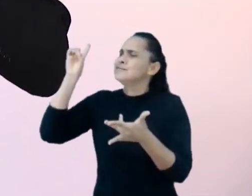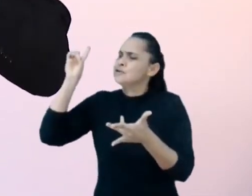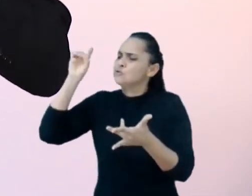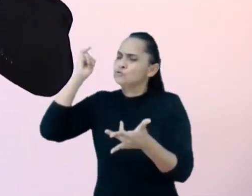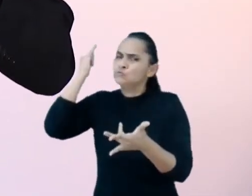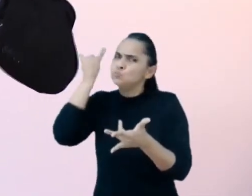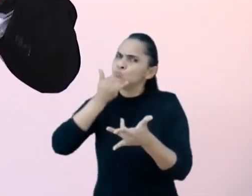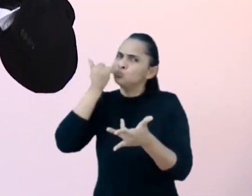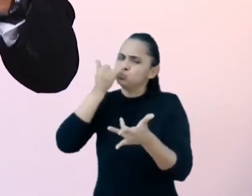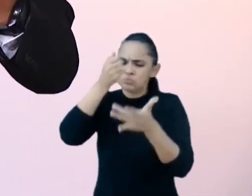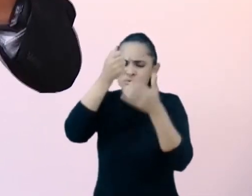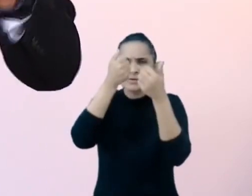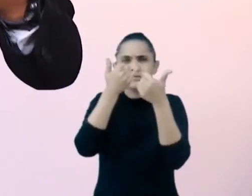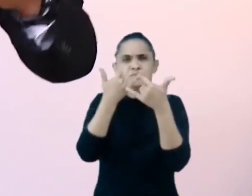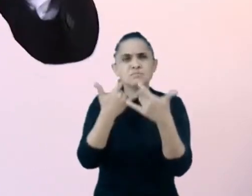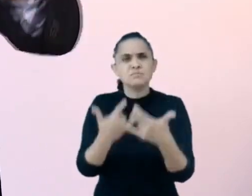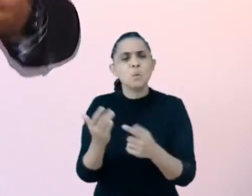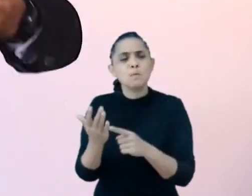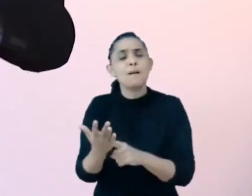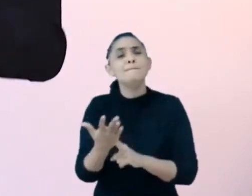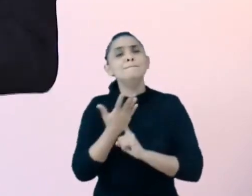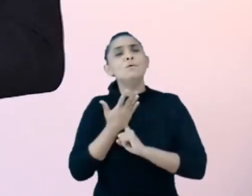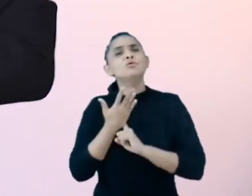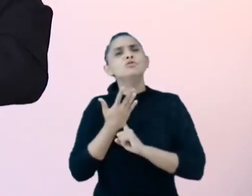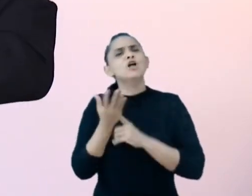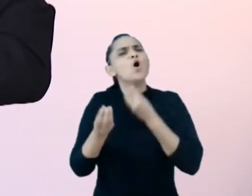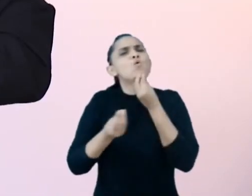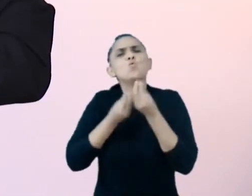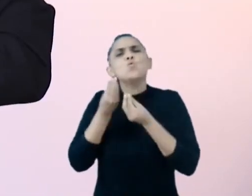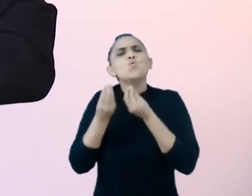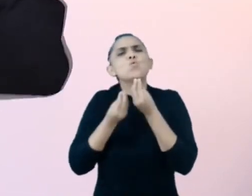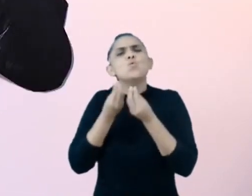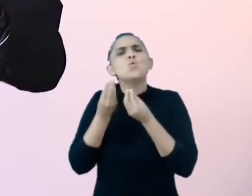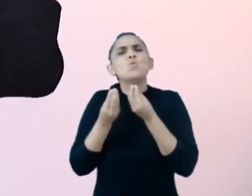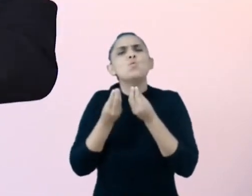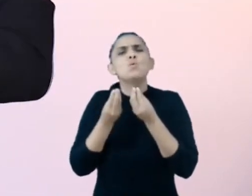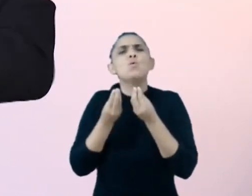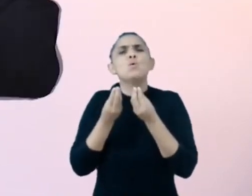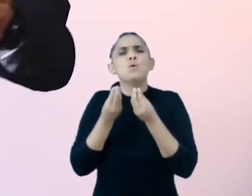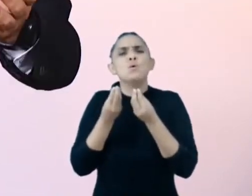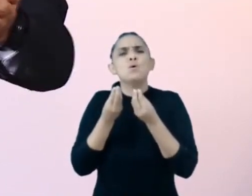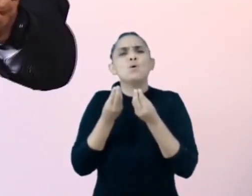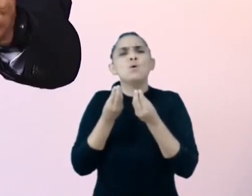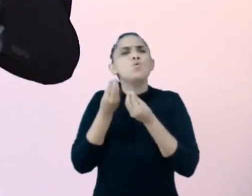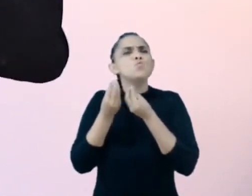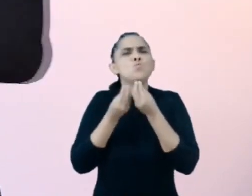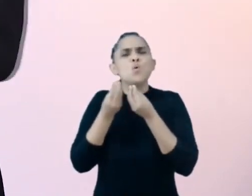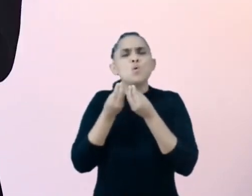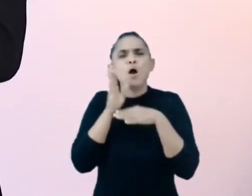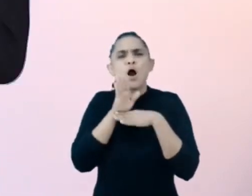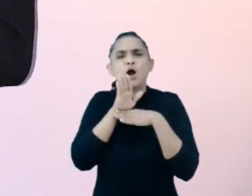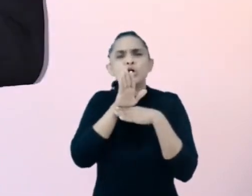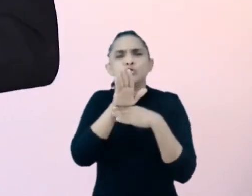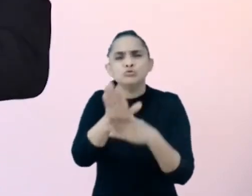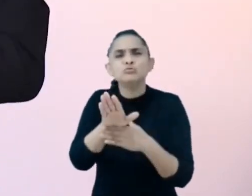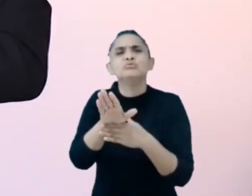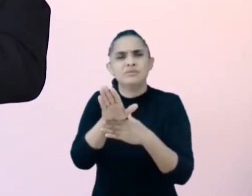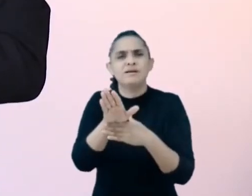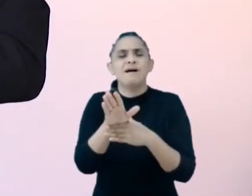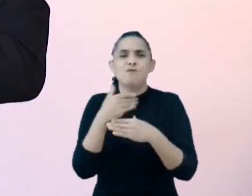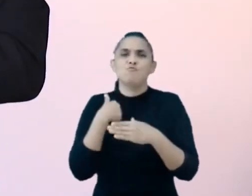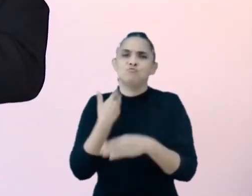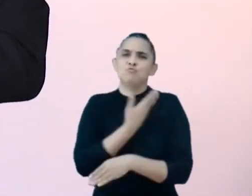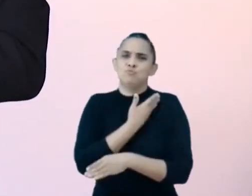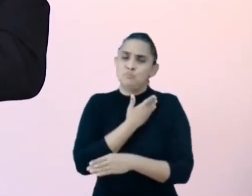mostrar a nós qual é a nossa maneira de trabalhar para com o nosso próximo. E, aliás, a parábola explica também quem é o